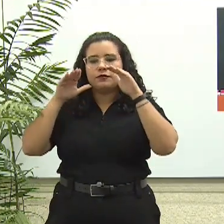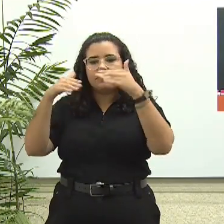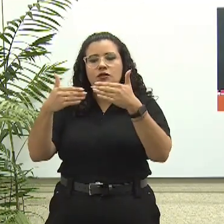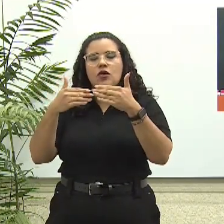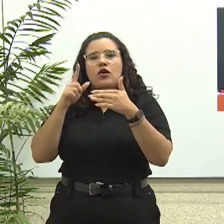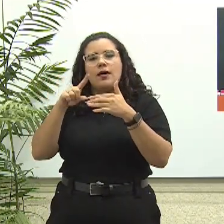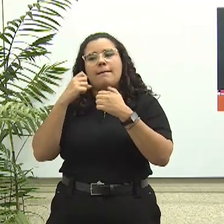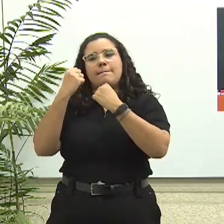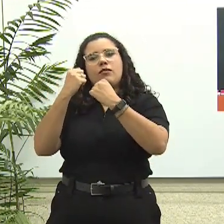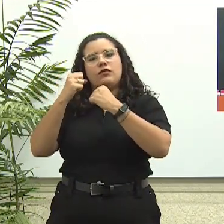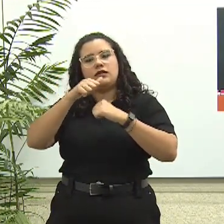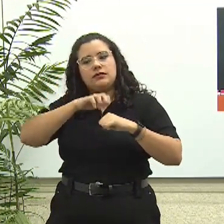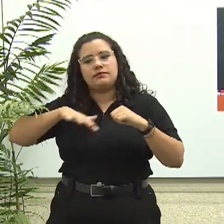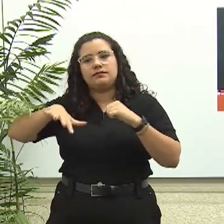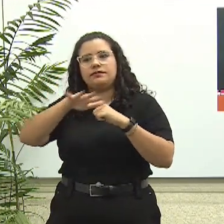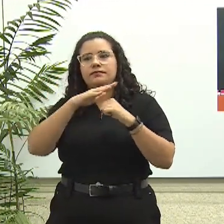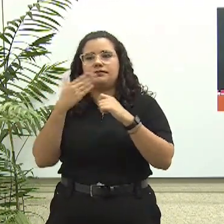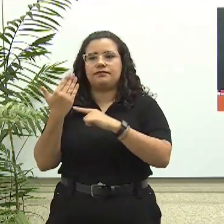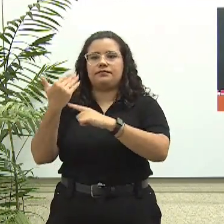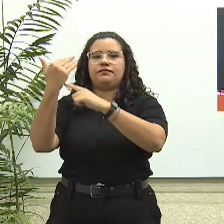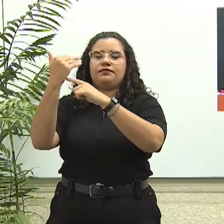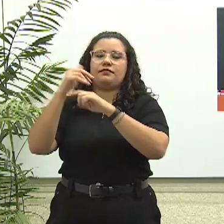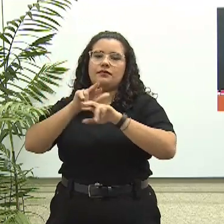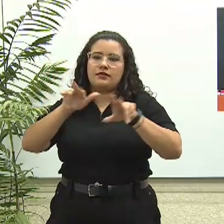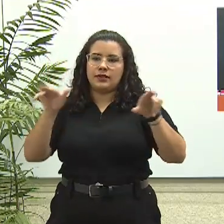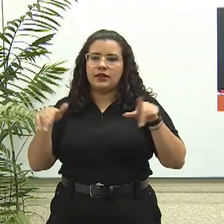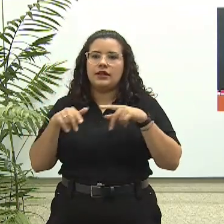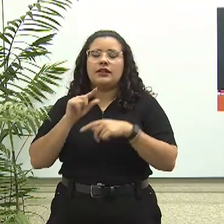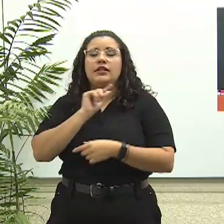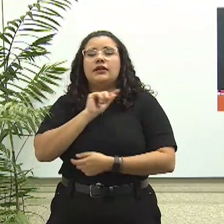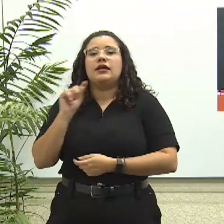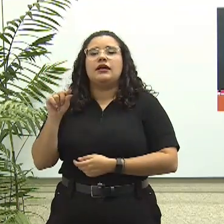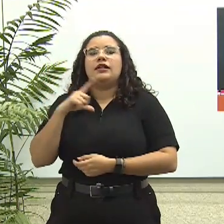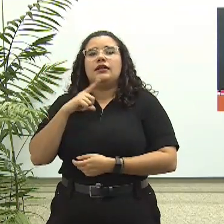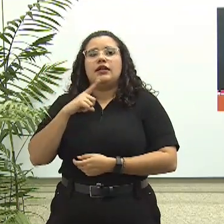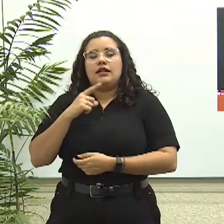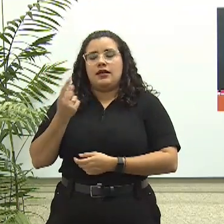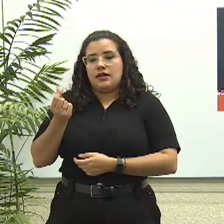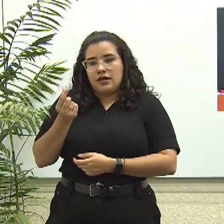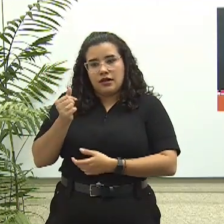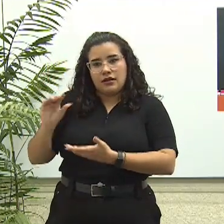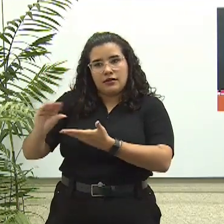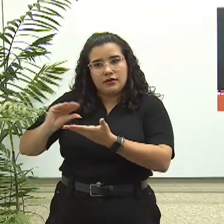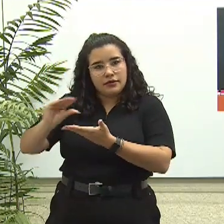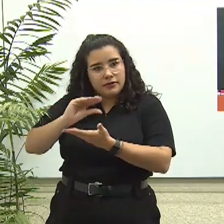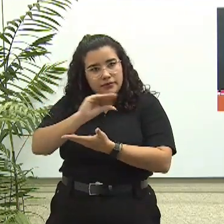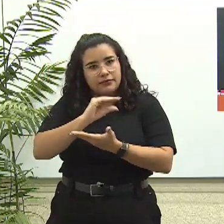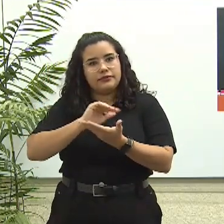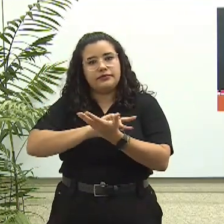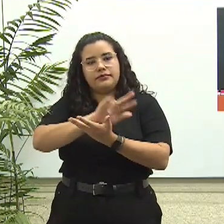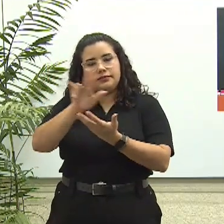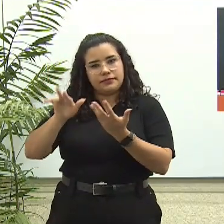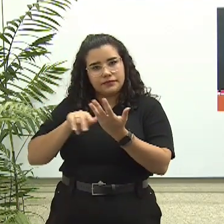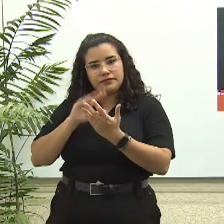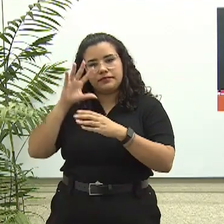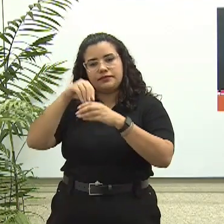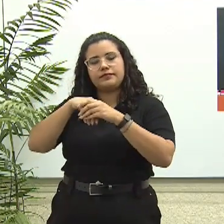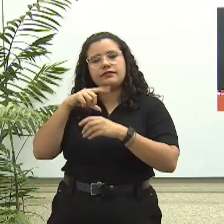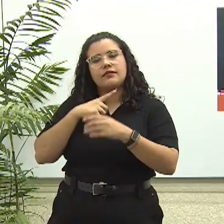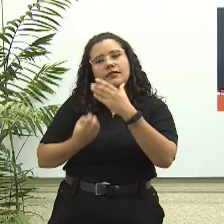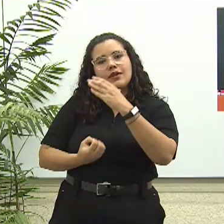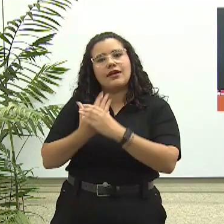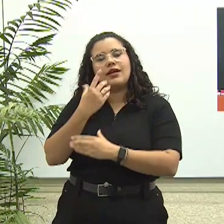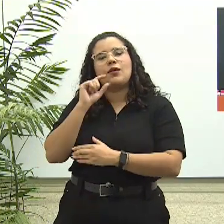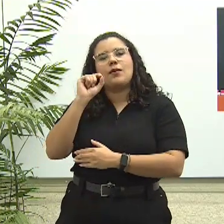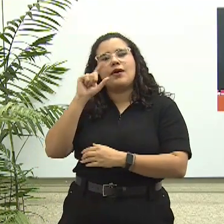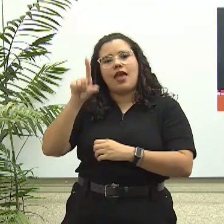poder nas mozas bigtech né Então a quem é detentora do Capital da Open Eye que cria o chat GPT é a